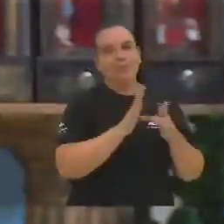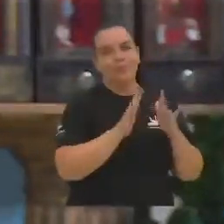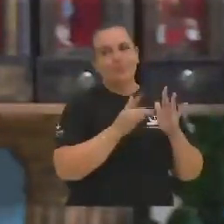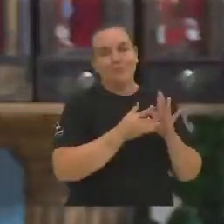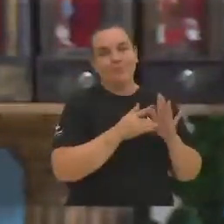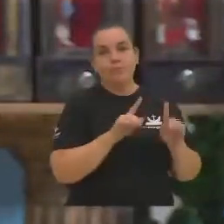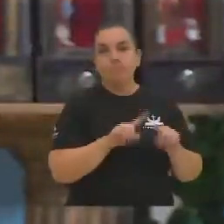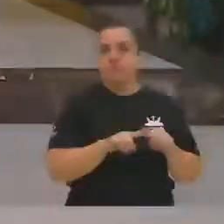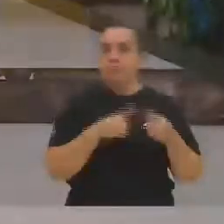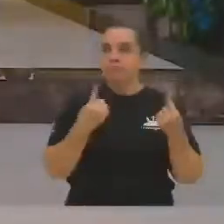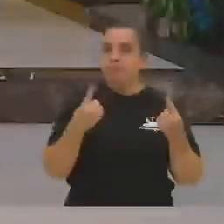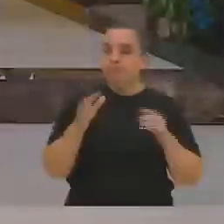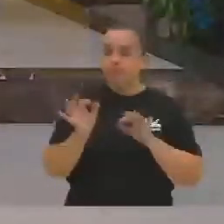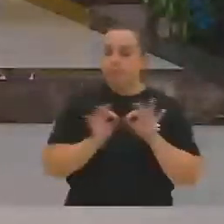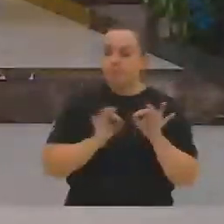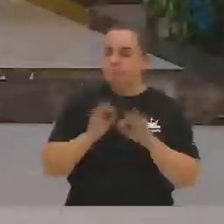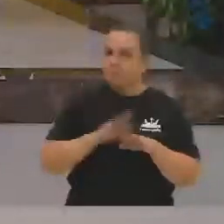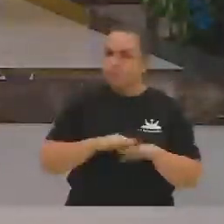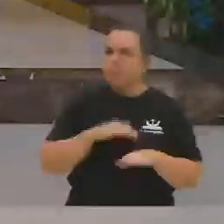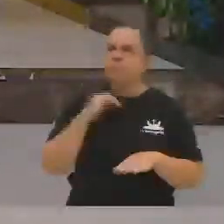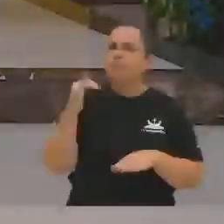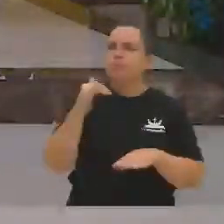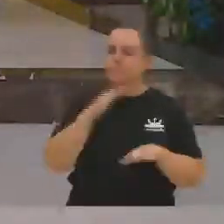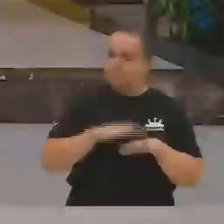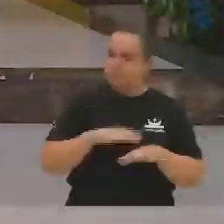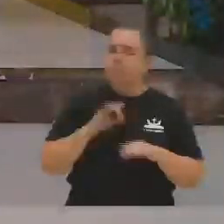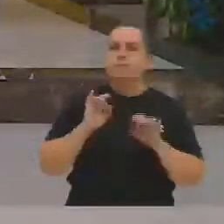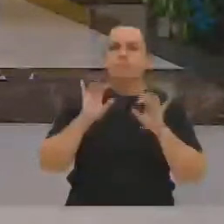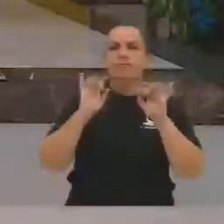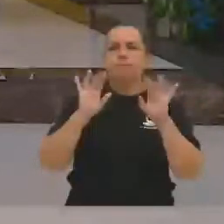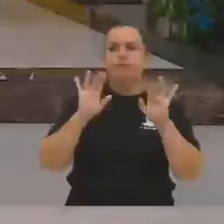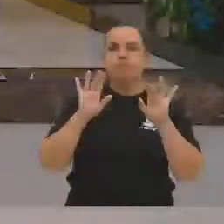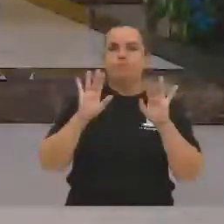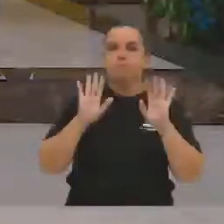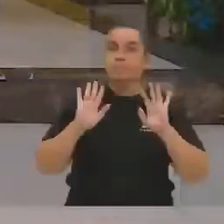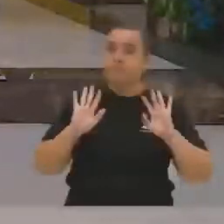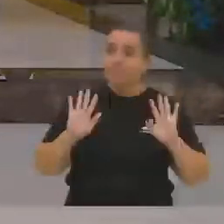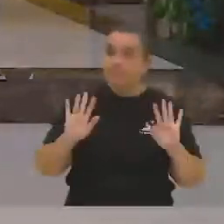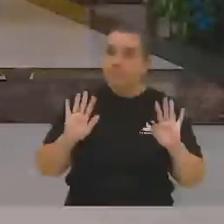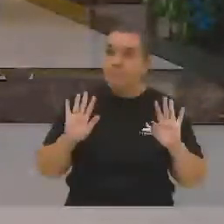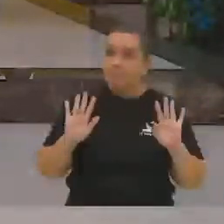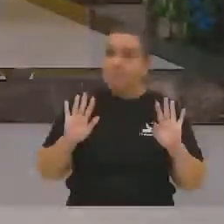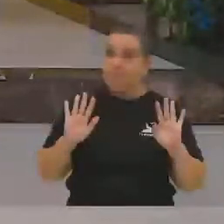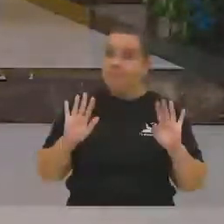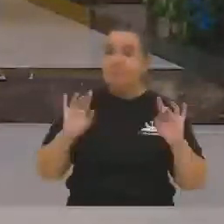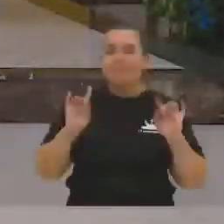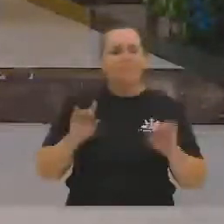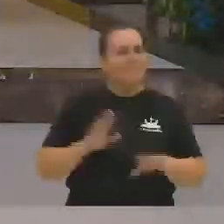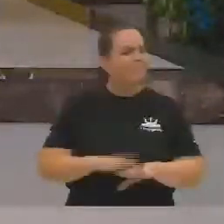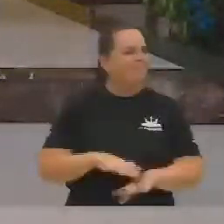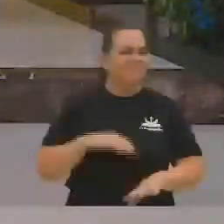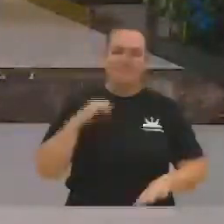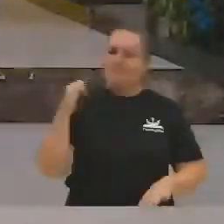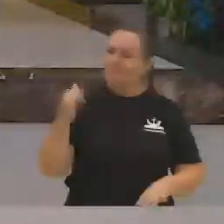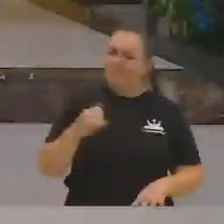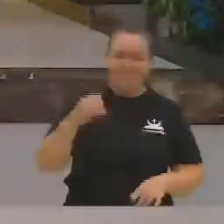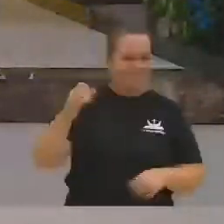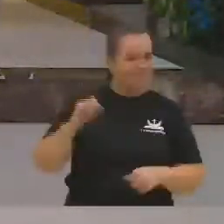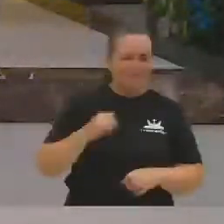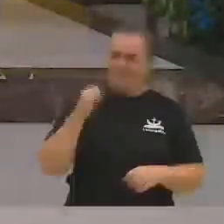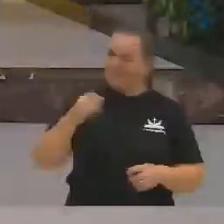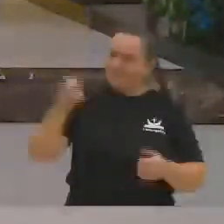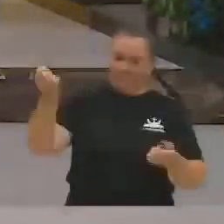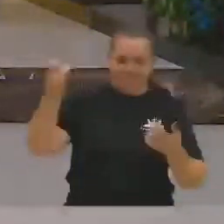Só que a maior preparação para o Natal, a maior acolhida, gente. Gente, a maior graça, o